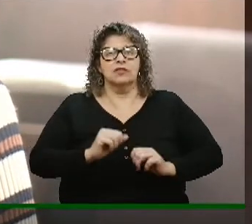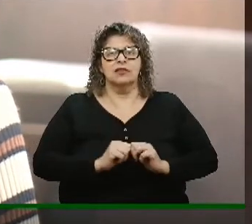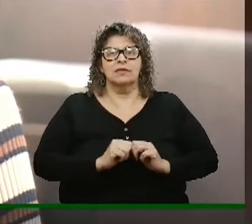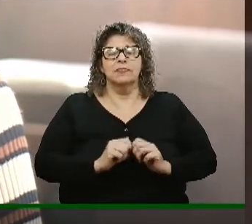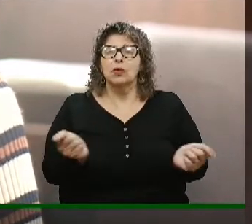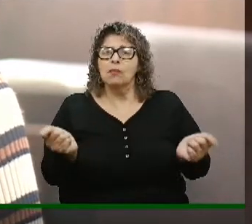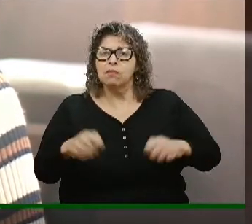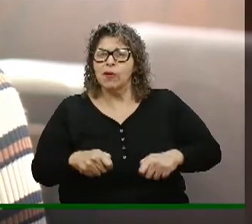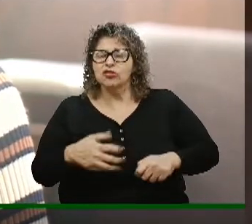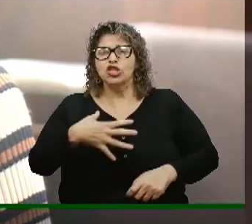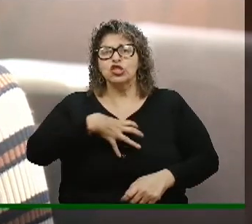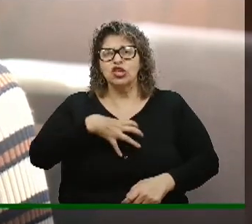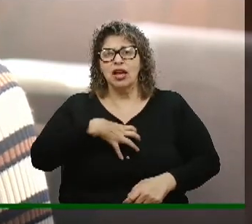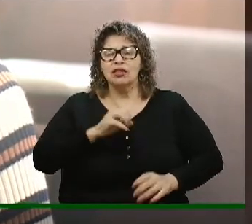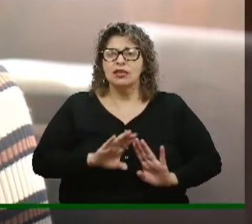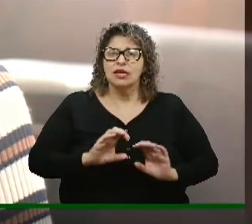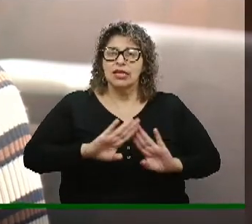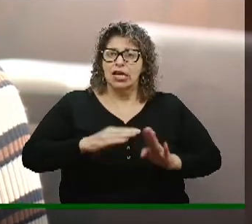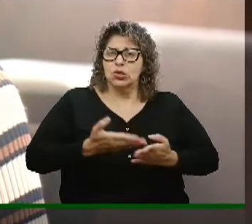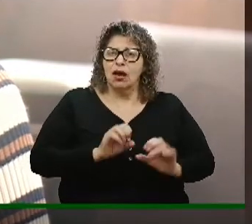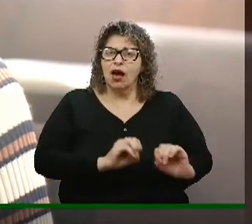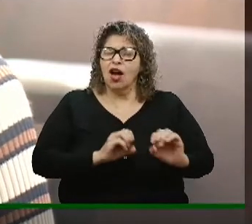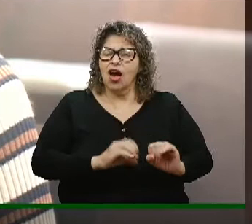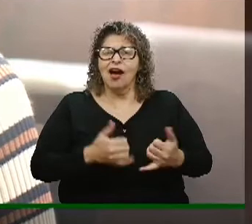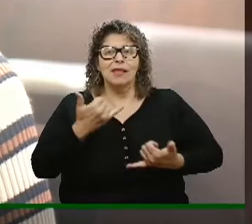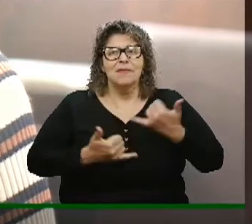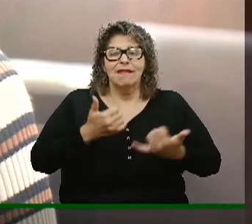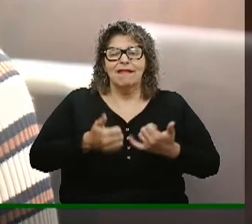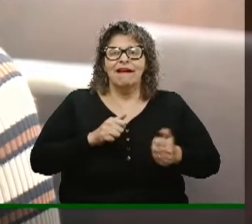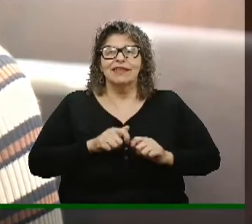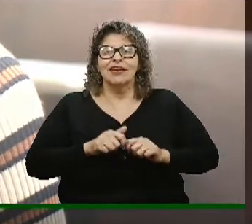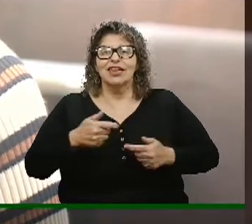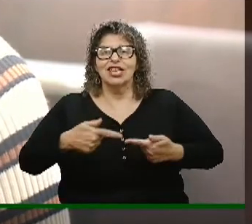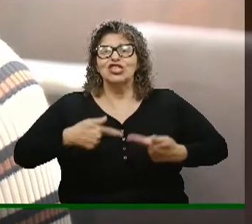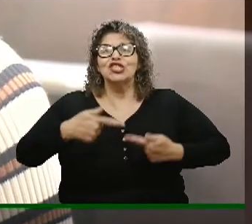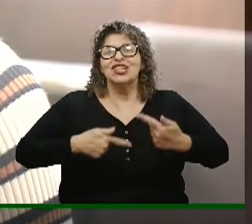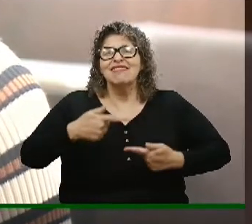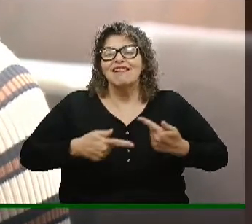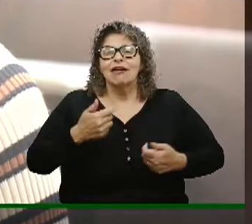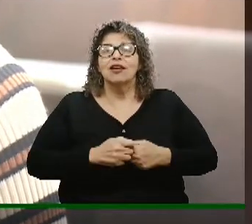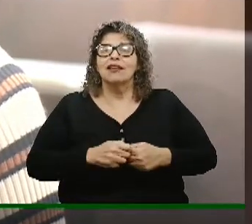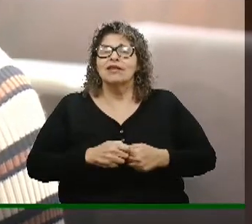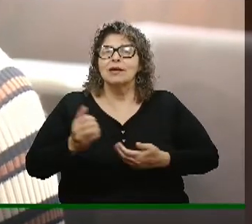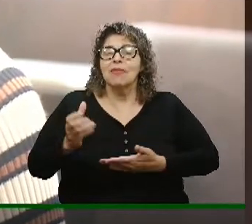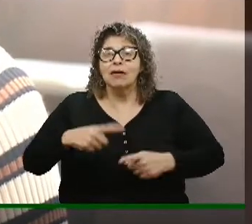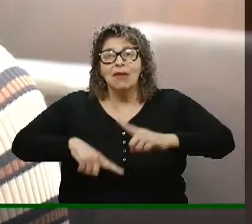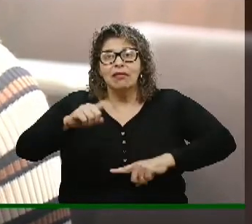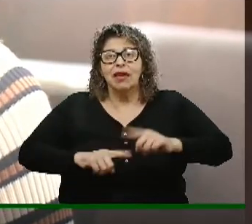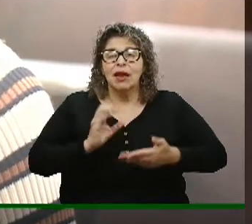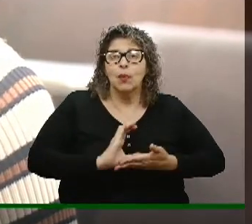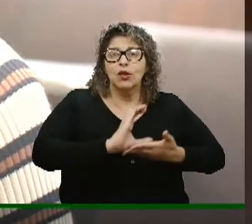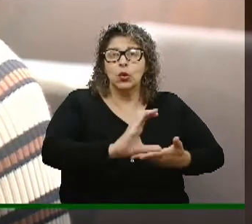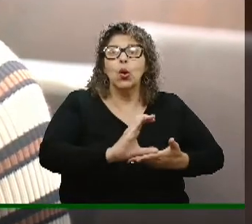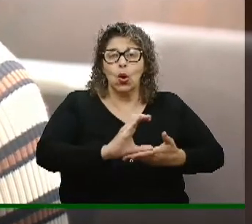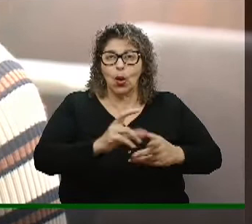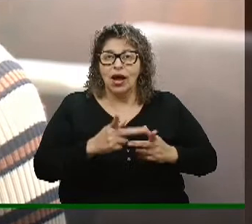Pode ser na maneira escolar, divertida, nas suas gincanas, como foi na escola, mas arrecadando materiais onde doa a